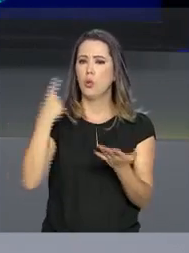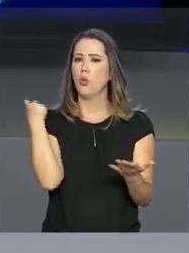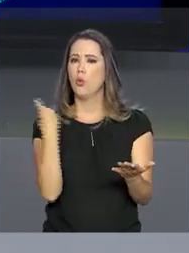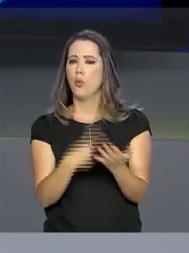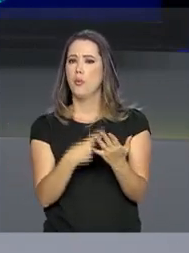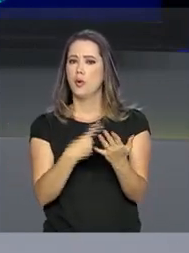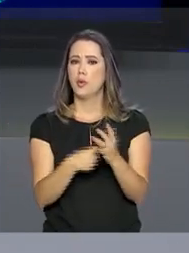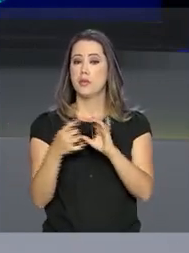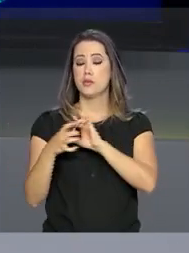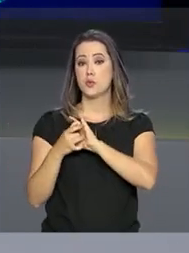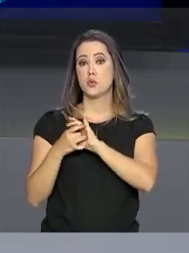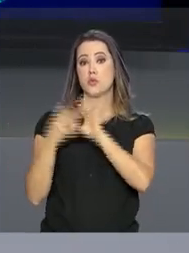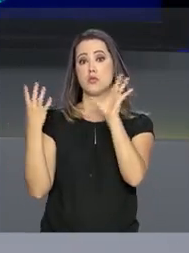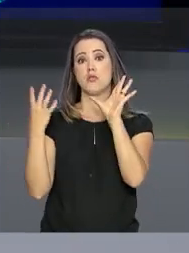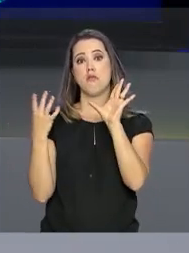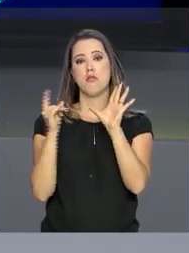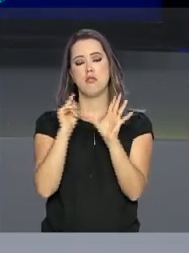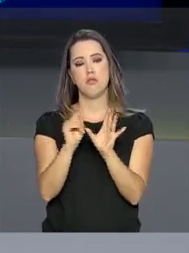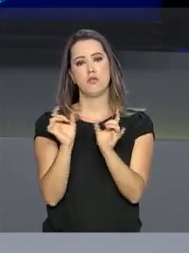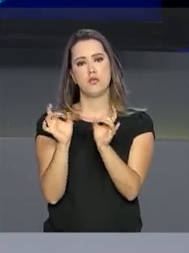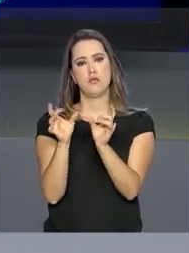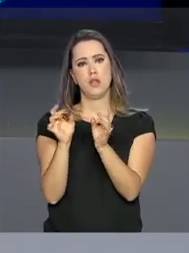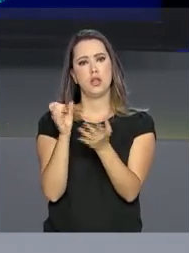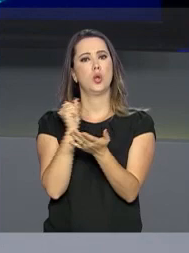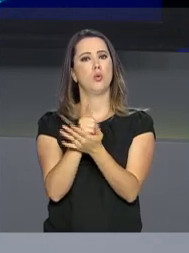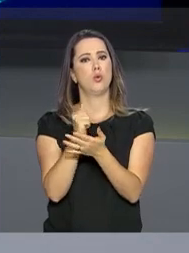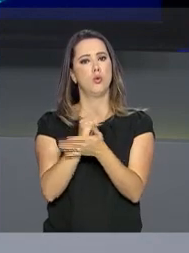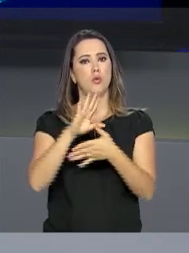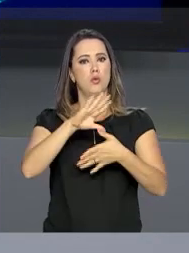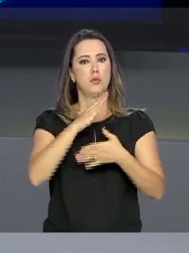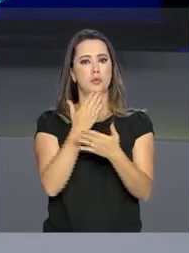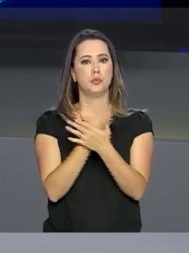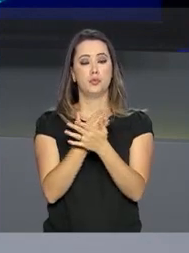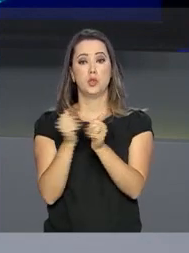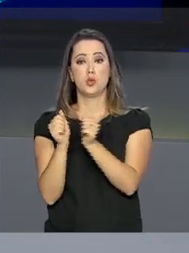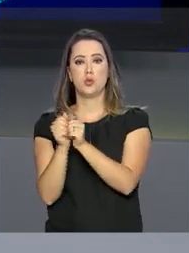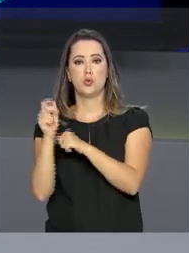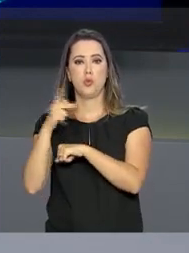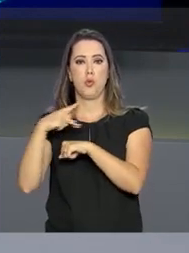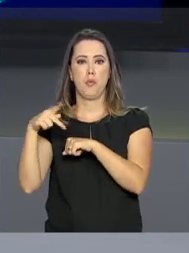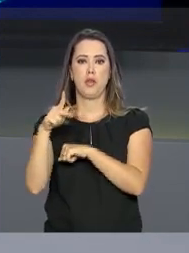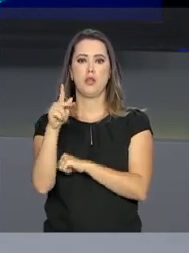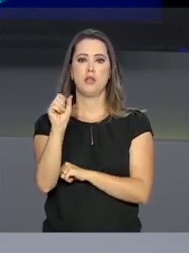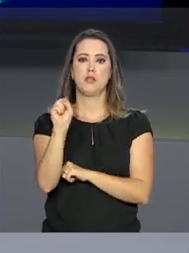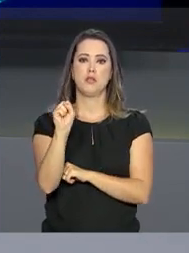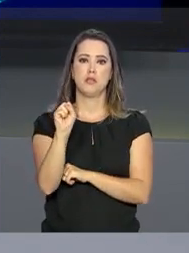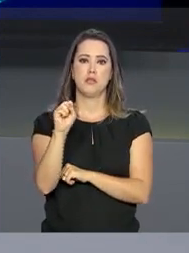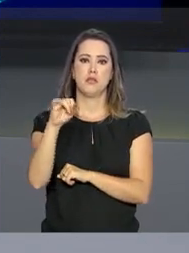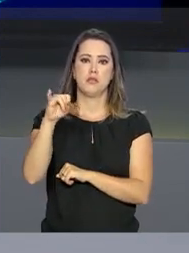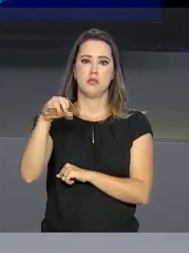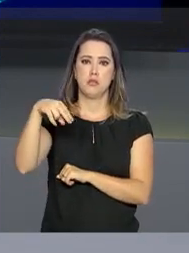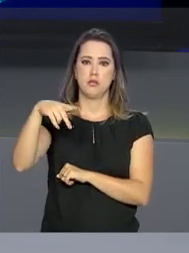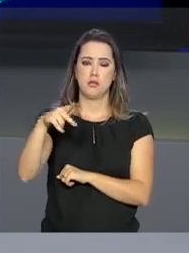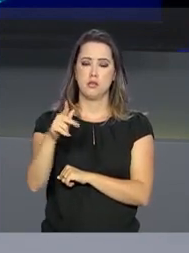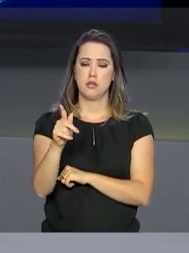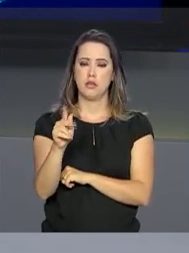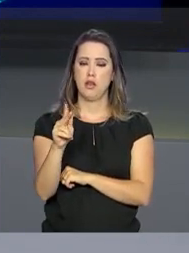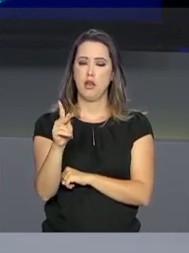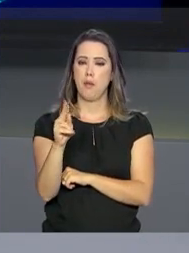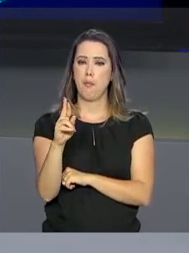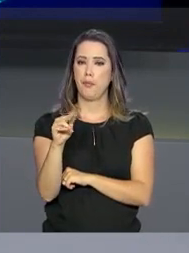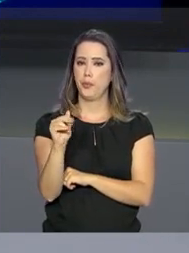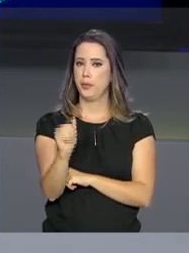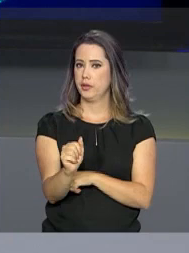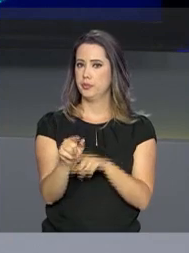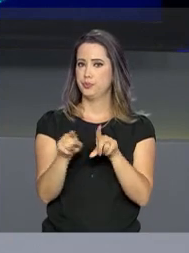para um acordo de livre comércio entre o mercosul ea república de singapura a decisão foi tomada em porto vallarta onde estão reunidos